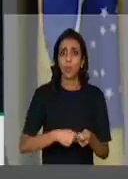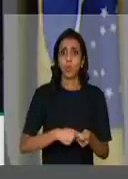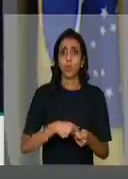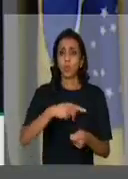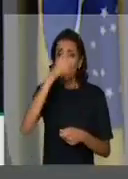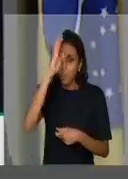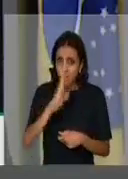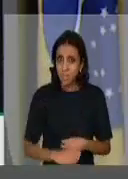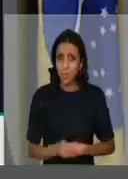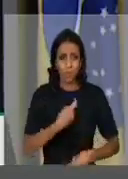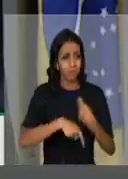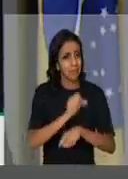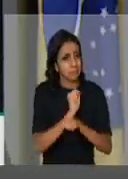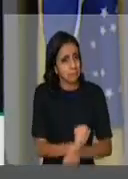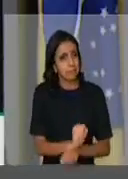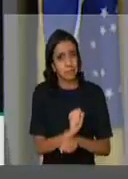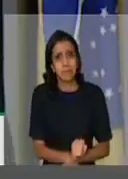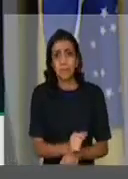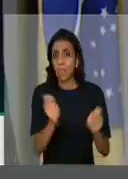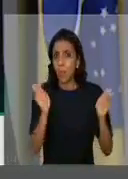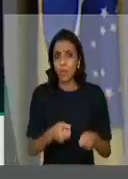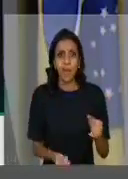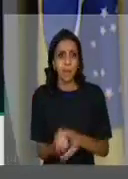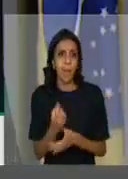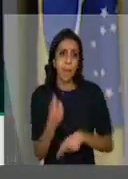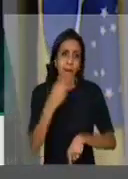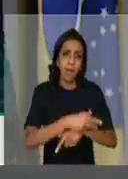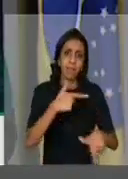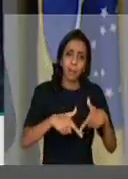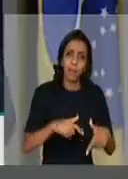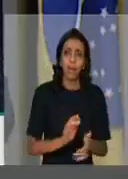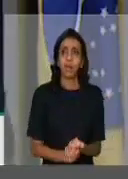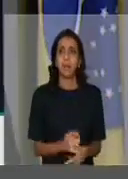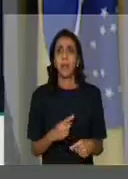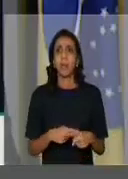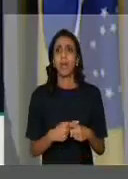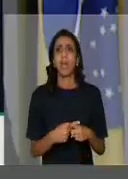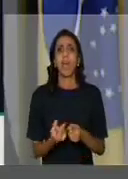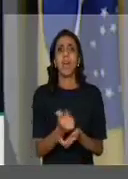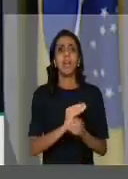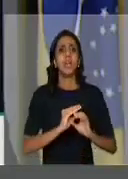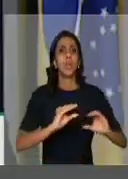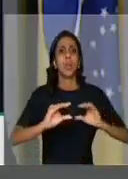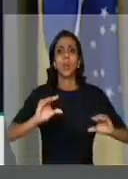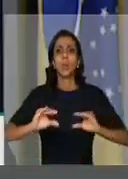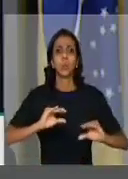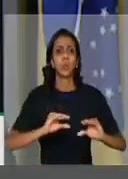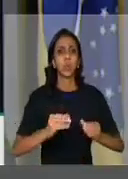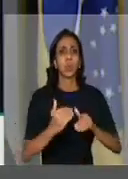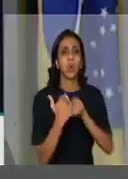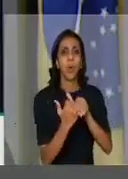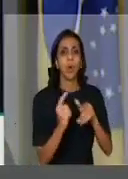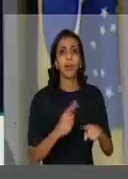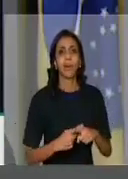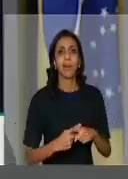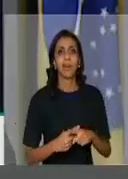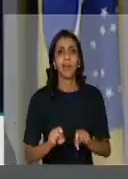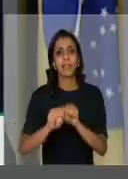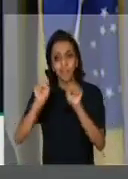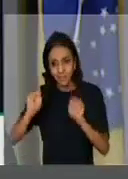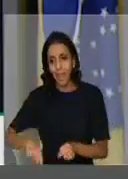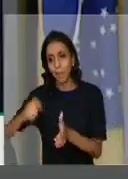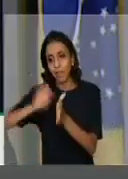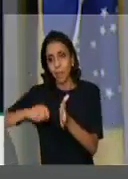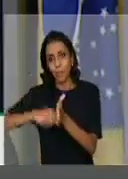do não desenvolvimento brasileiro, da não geração de empregos, da não distribuição de riqueza, é o sistema